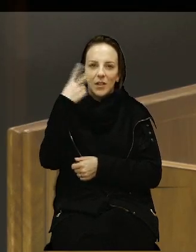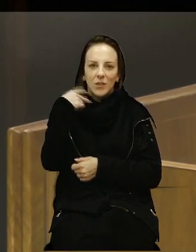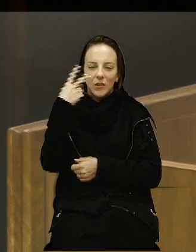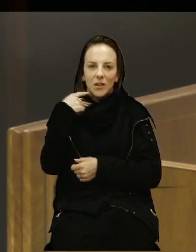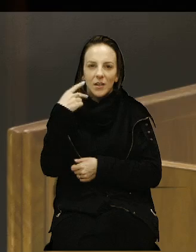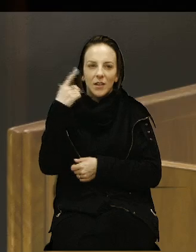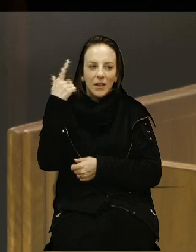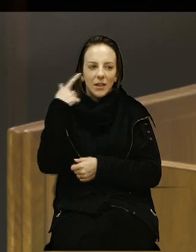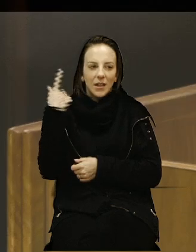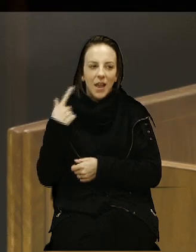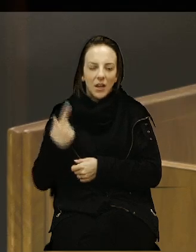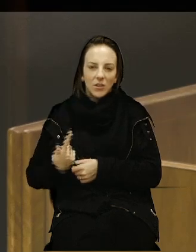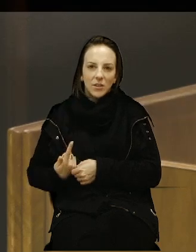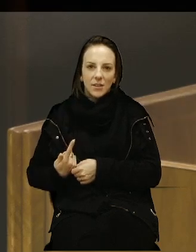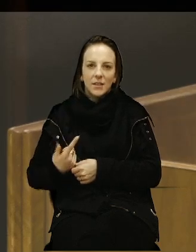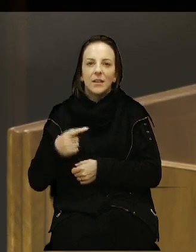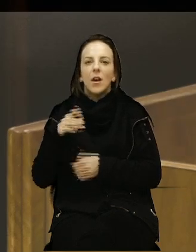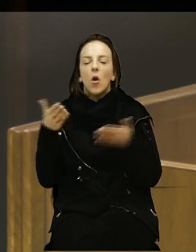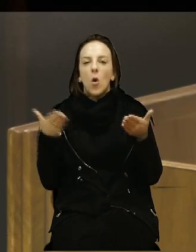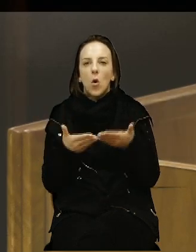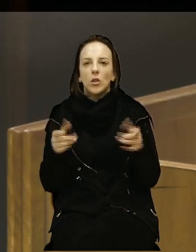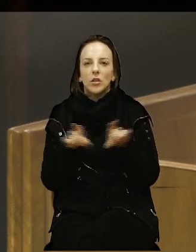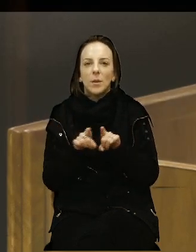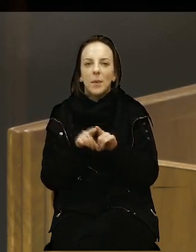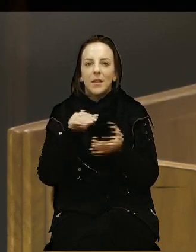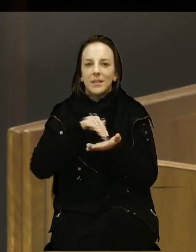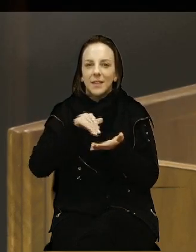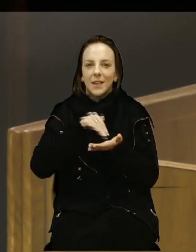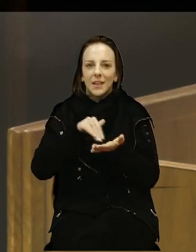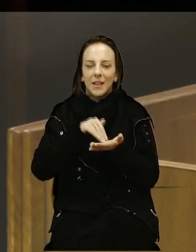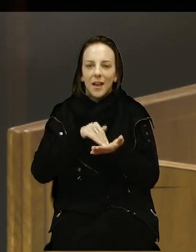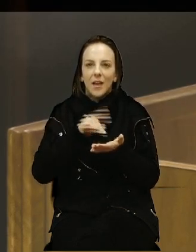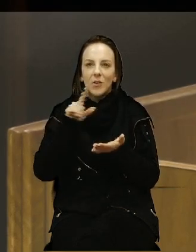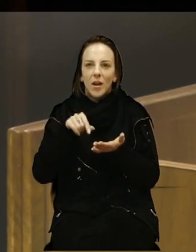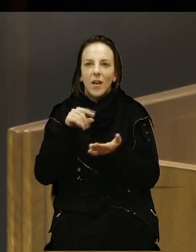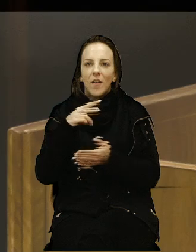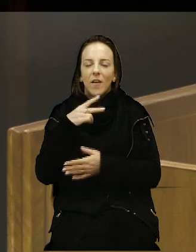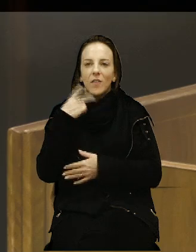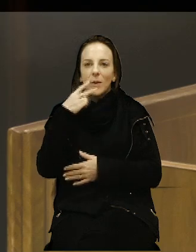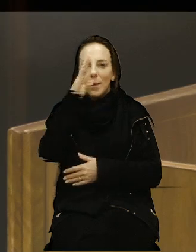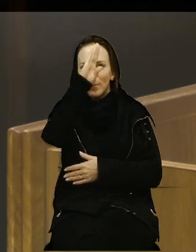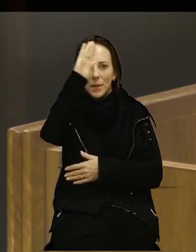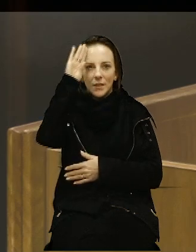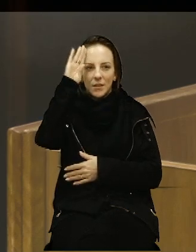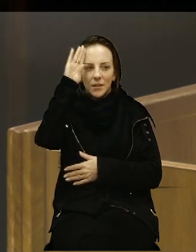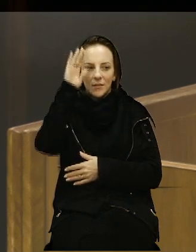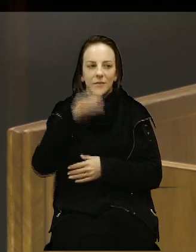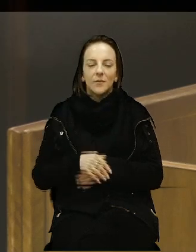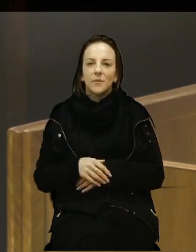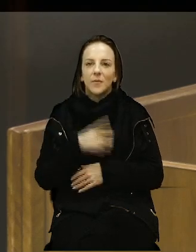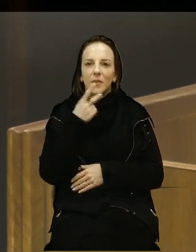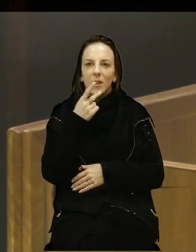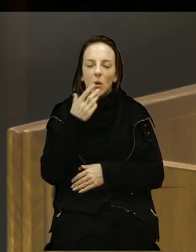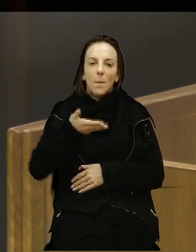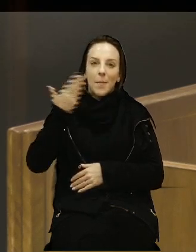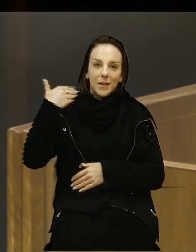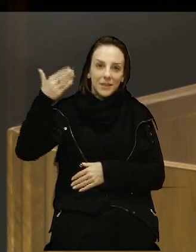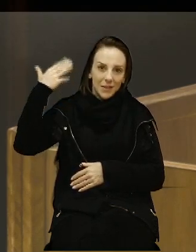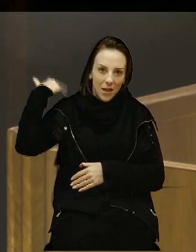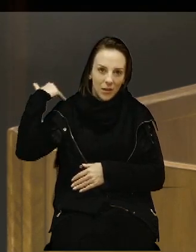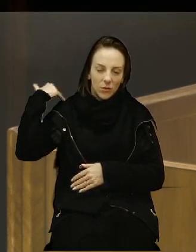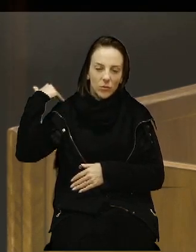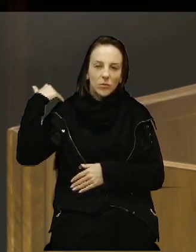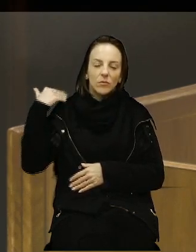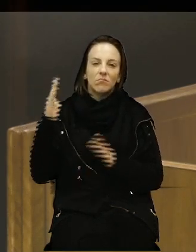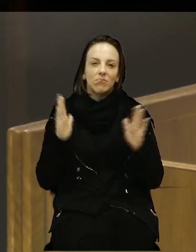o nosso hoje secretário atual, que é o vereador Bressan, que no qual, na época lá,